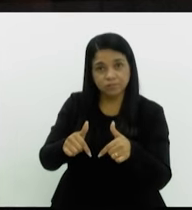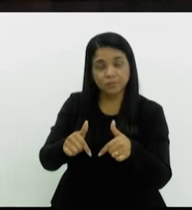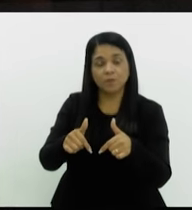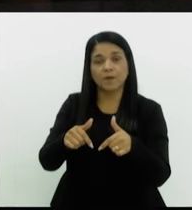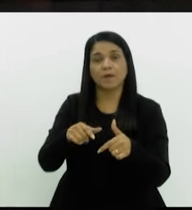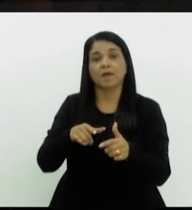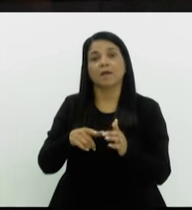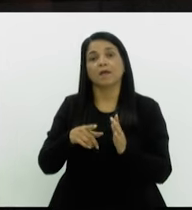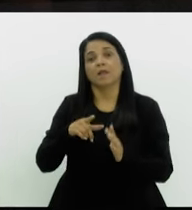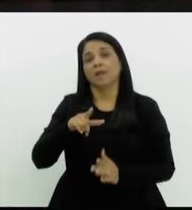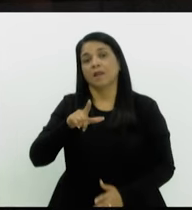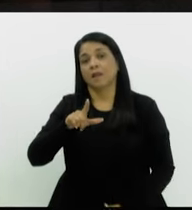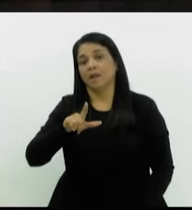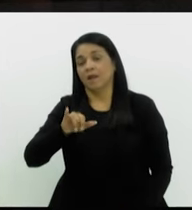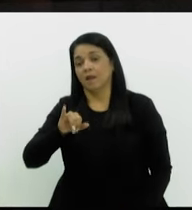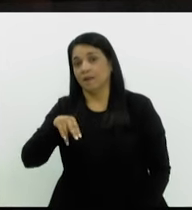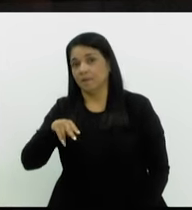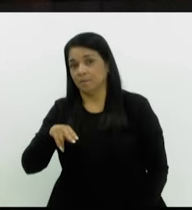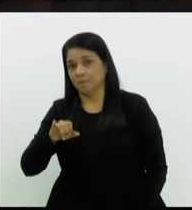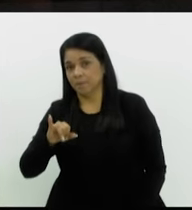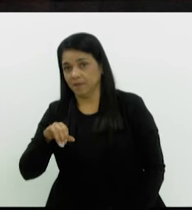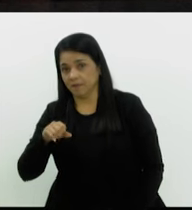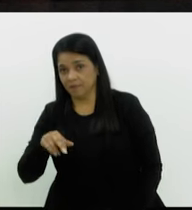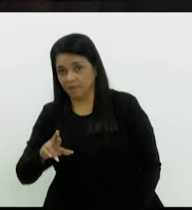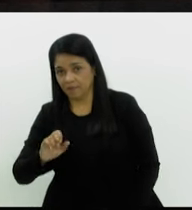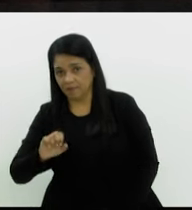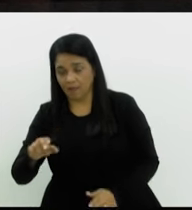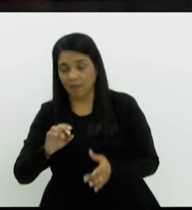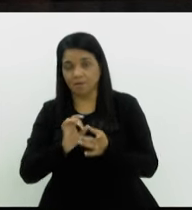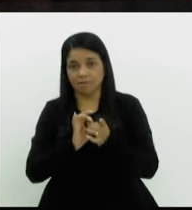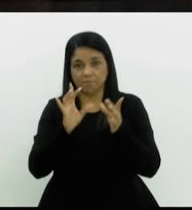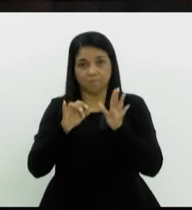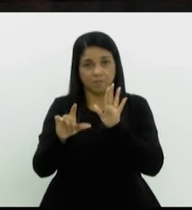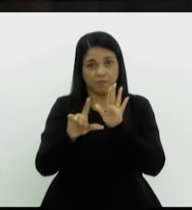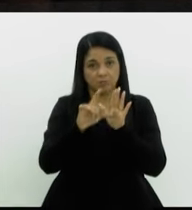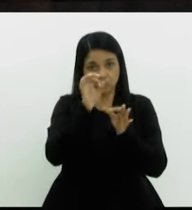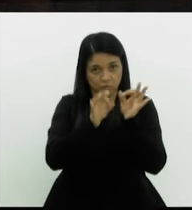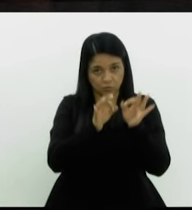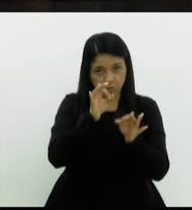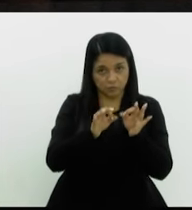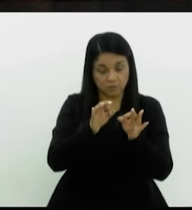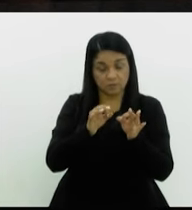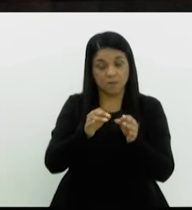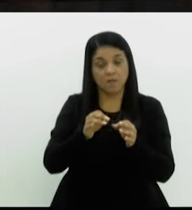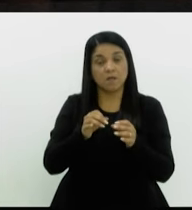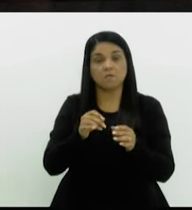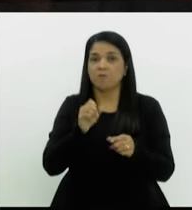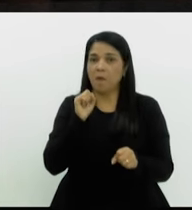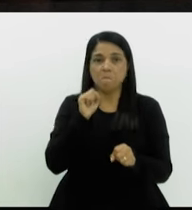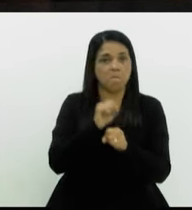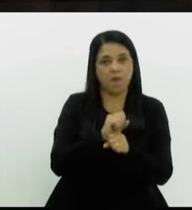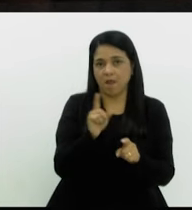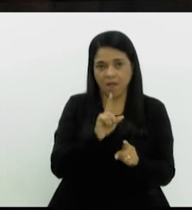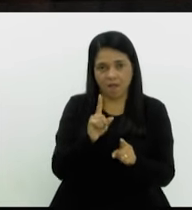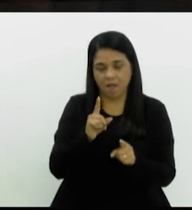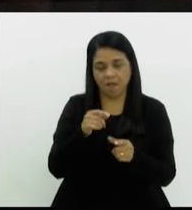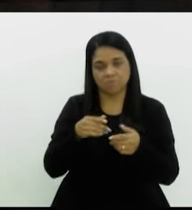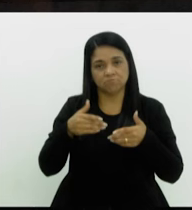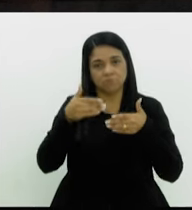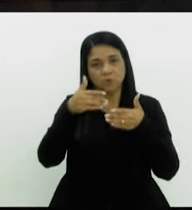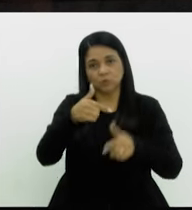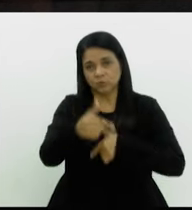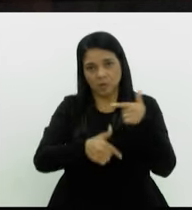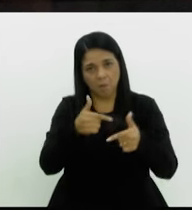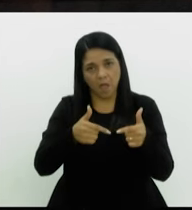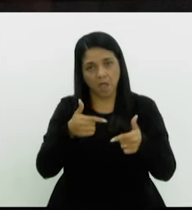liminar dada pela Justiça, as operações do Porto não vão cessar enquanto